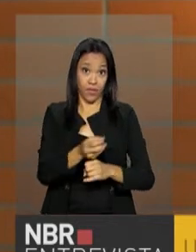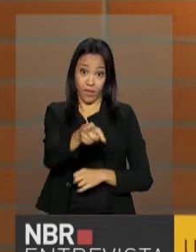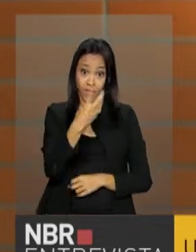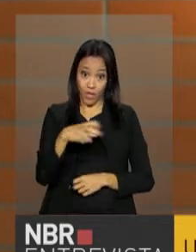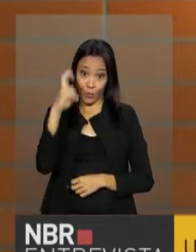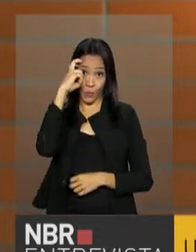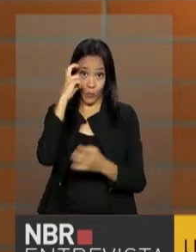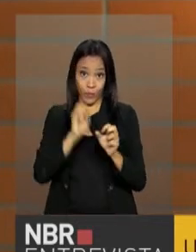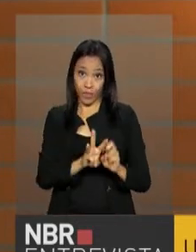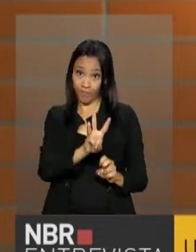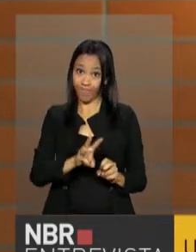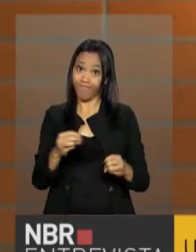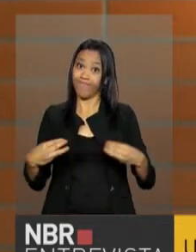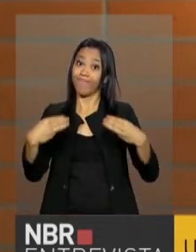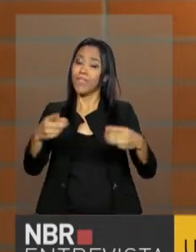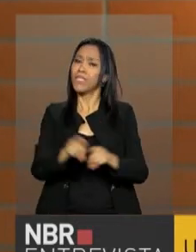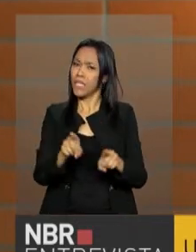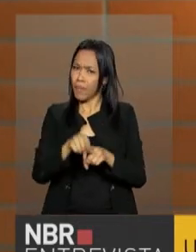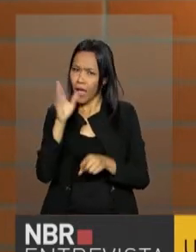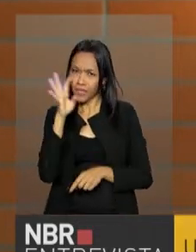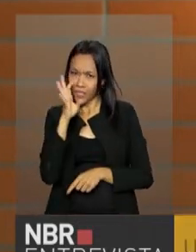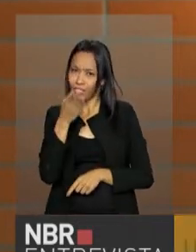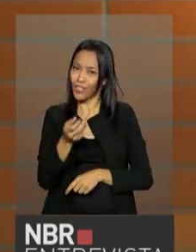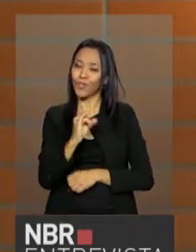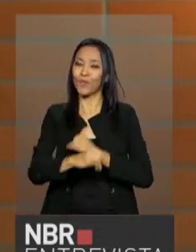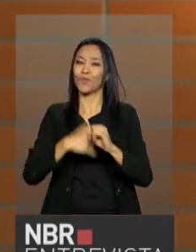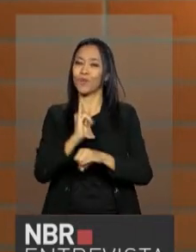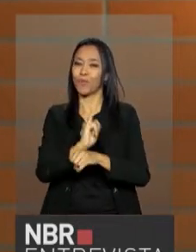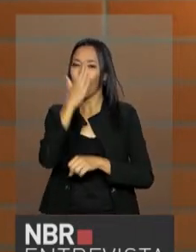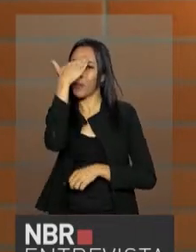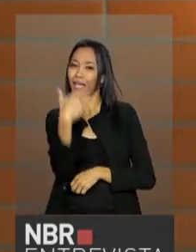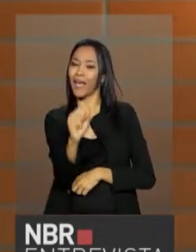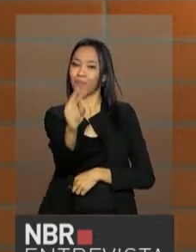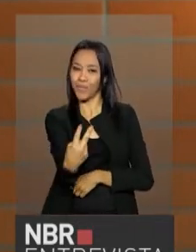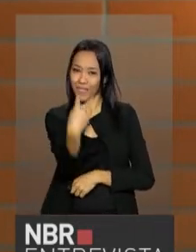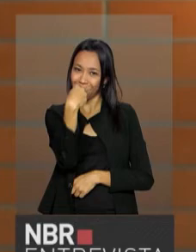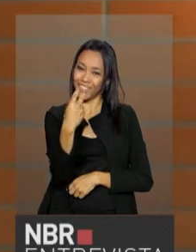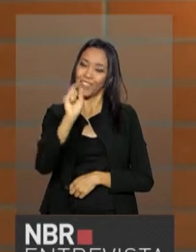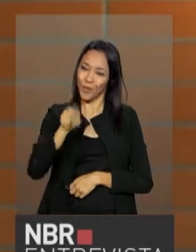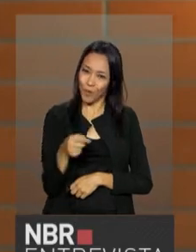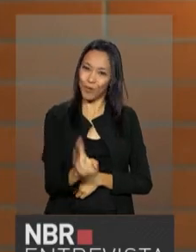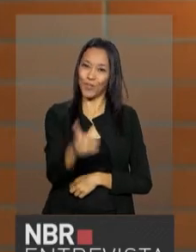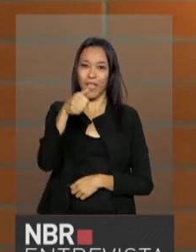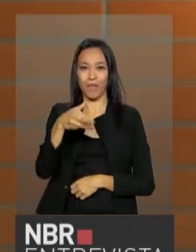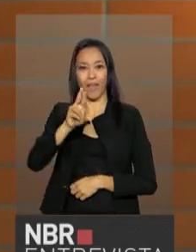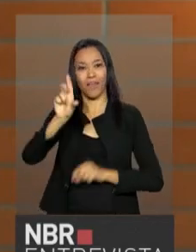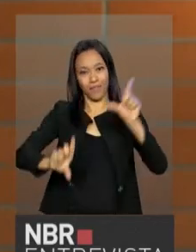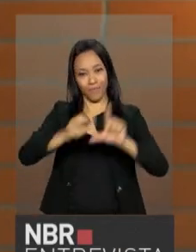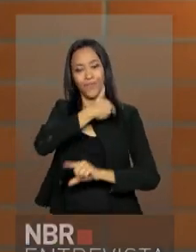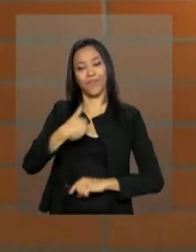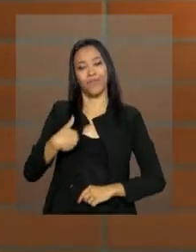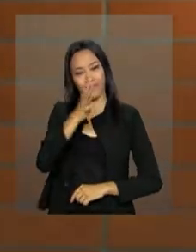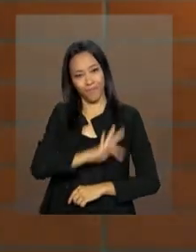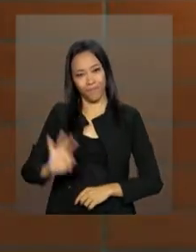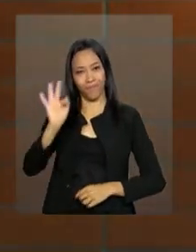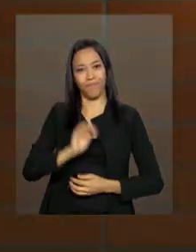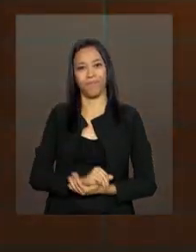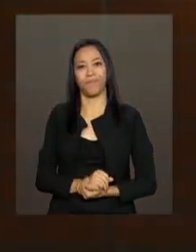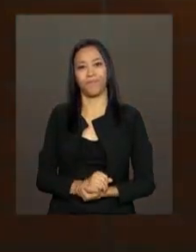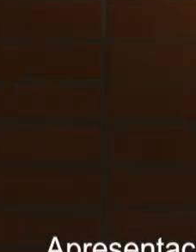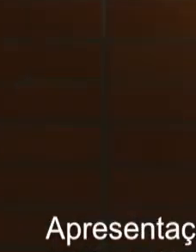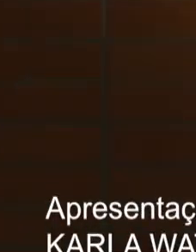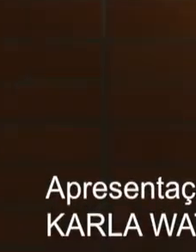e para rever o programa é só entrar no nosso canal no YouTube. Obrigada pela companhia e continue na NBR a TV do Governo Federal.